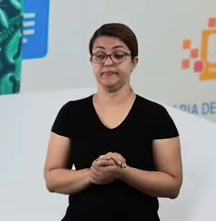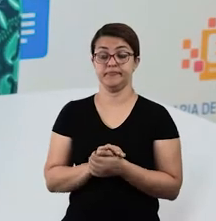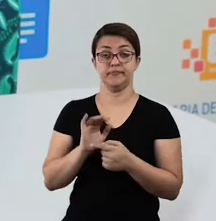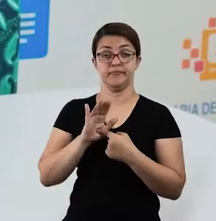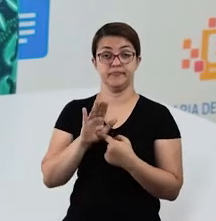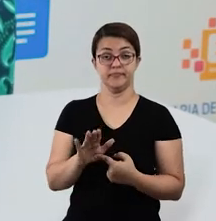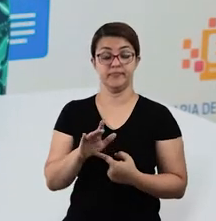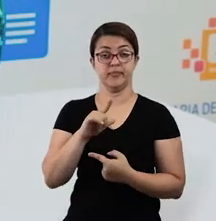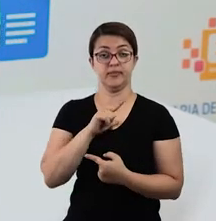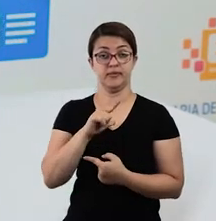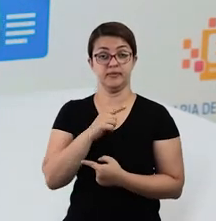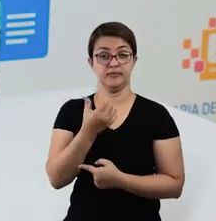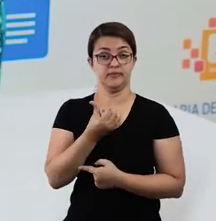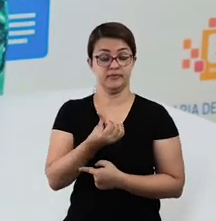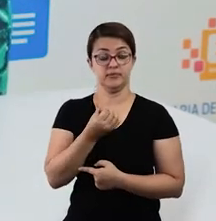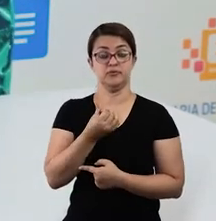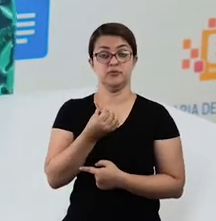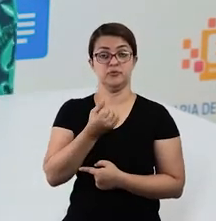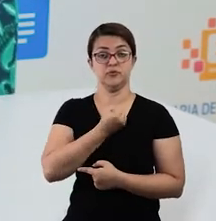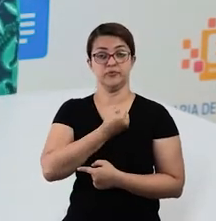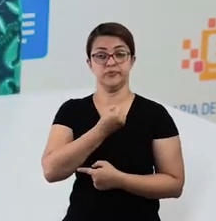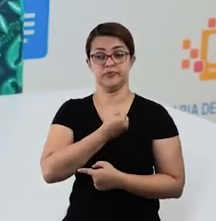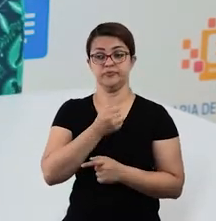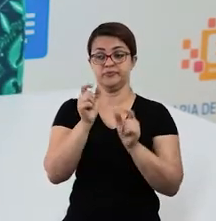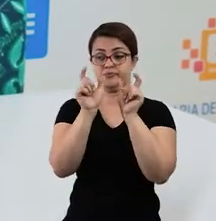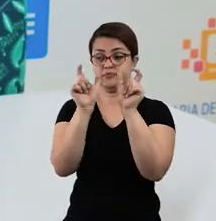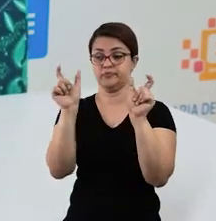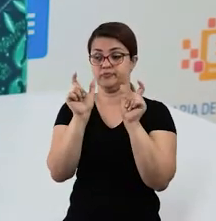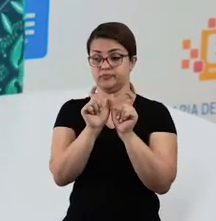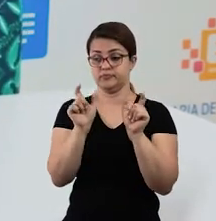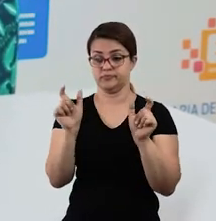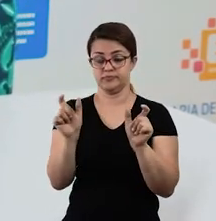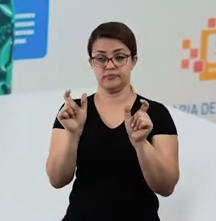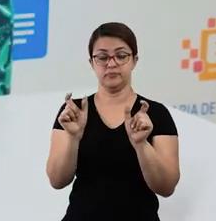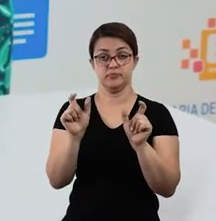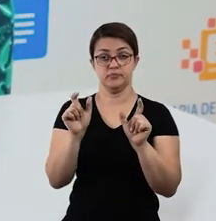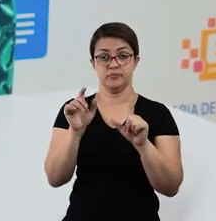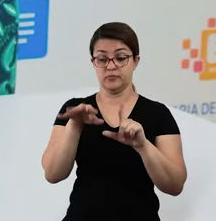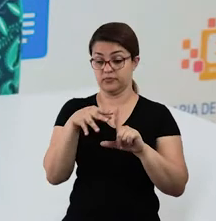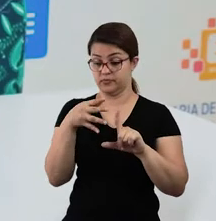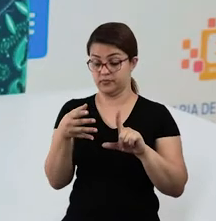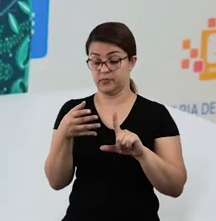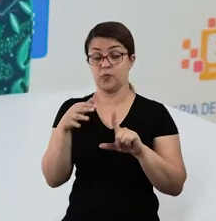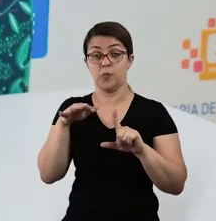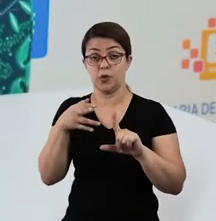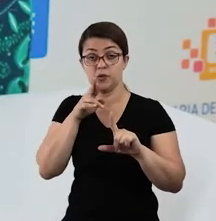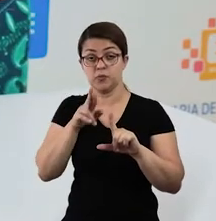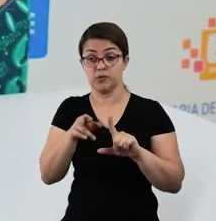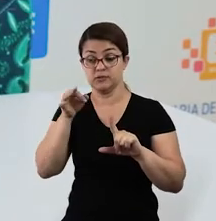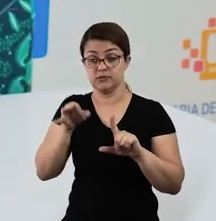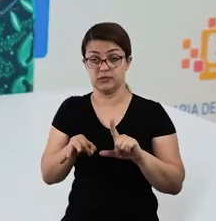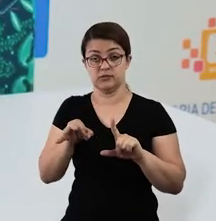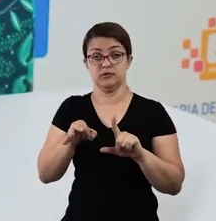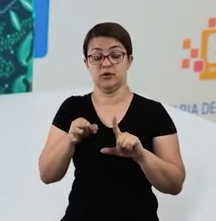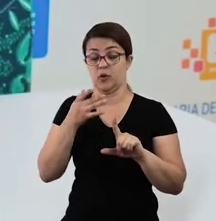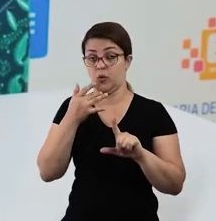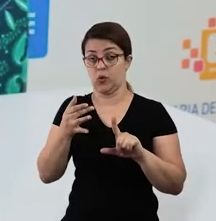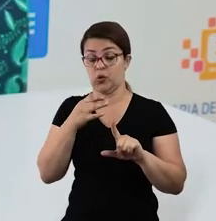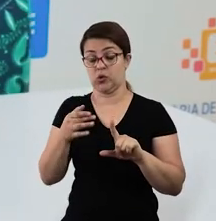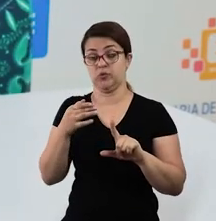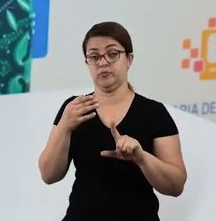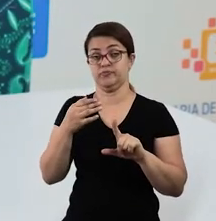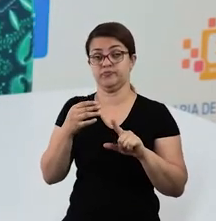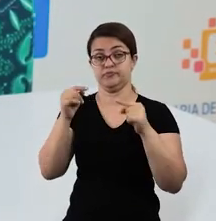Nelas aparecem 6 números decompostos. Pinte no quadro abaixo o número que compõe a resposta certa, de acordo com a